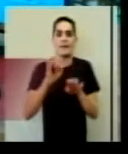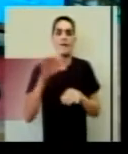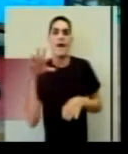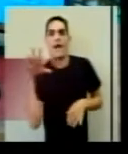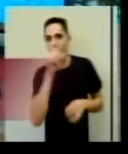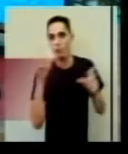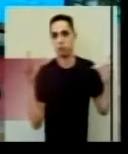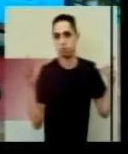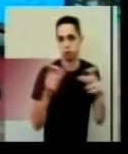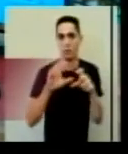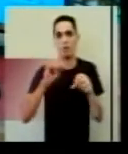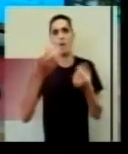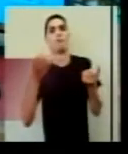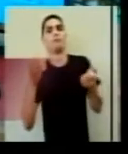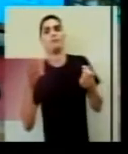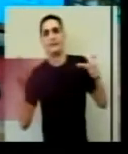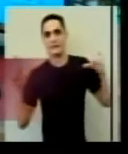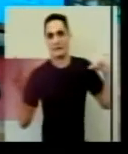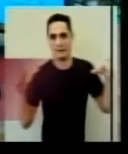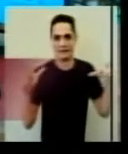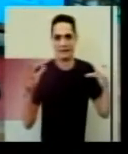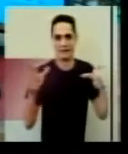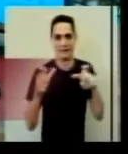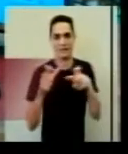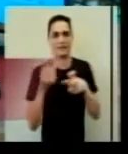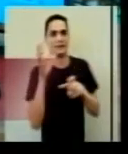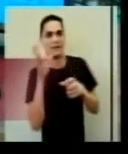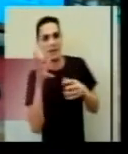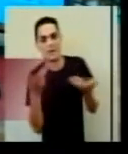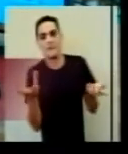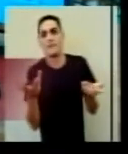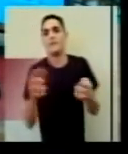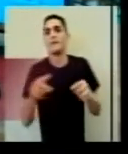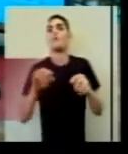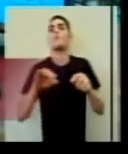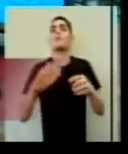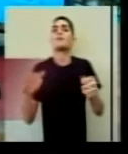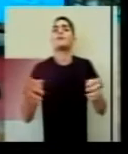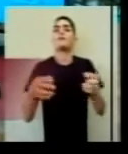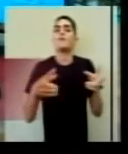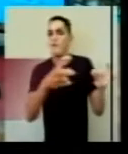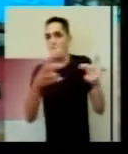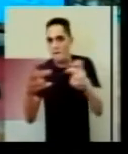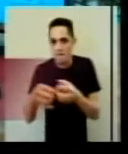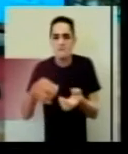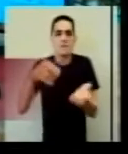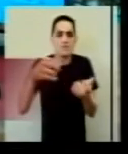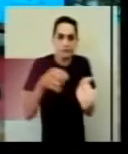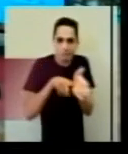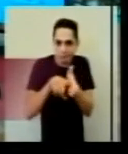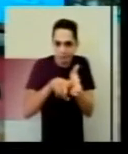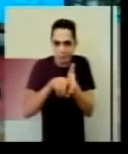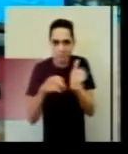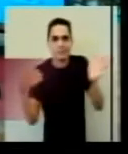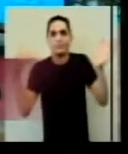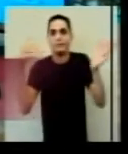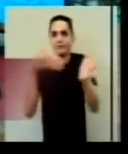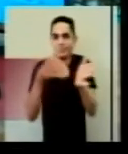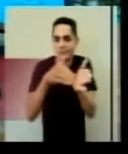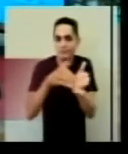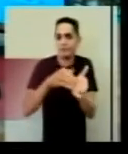será essa queda? O quanto lenta será essa queda? Ou se, quando chegarmos os resultados desses